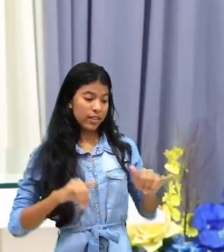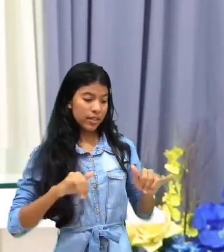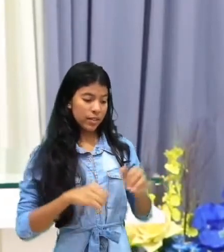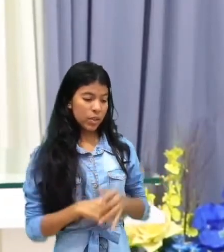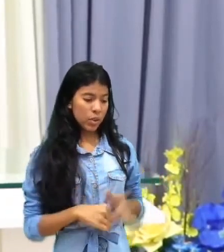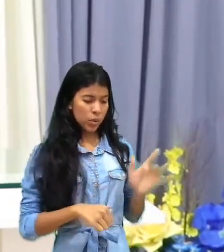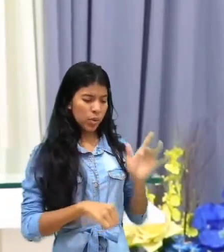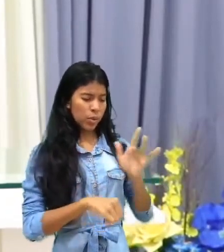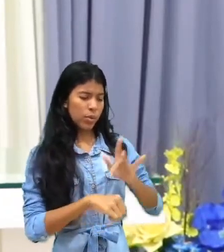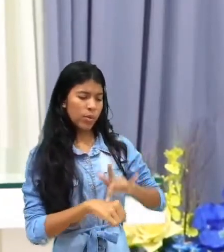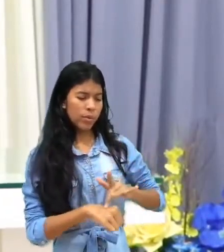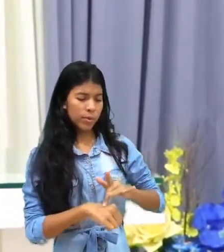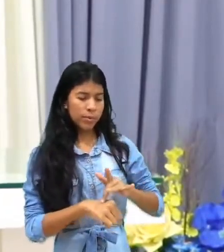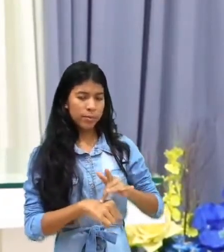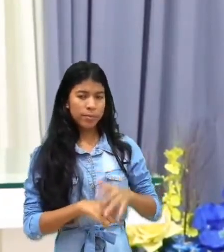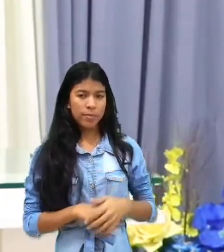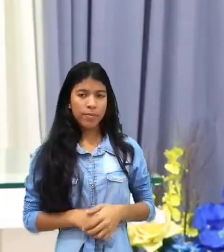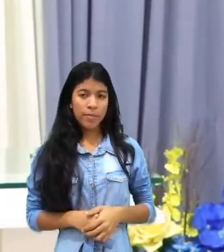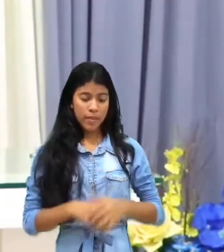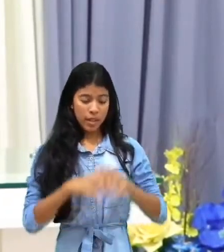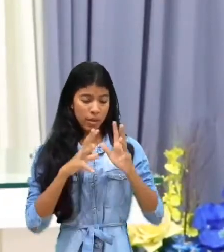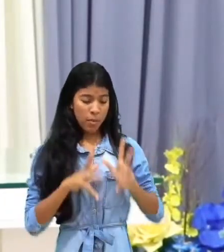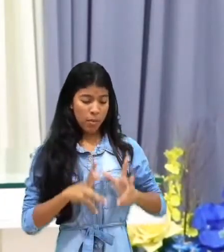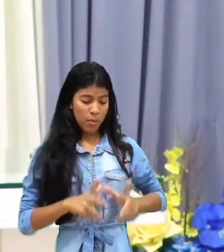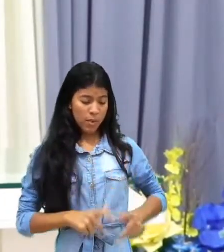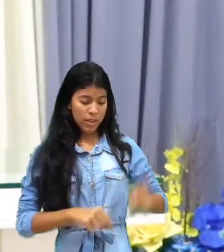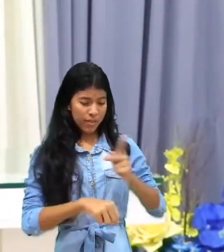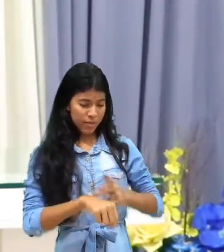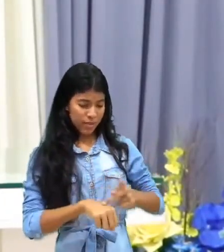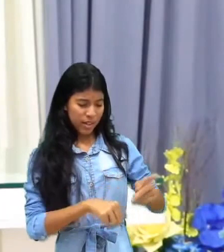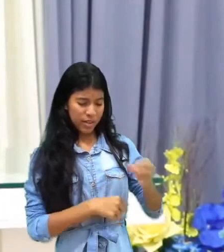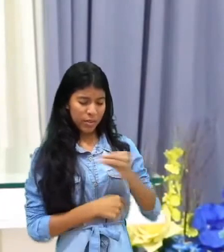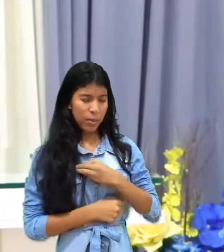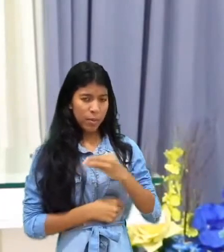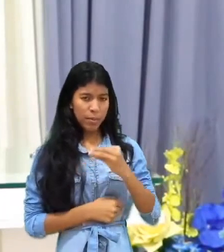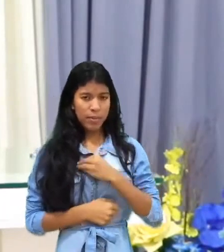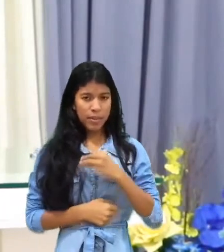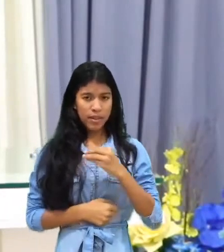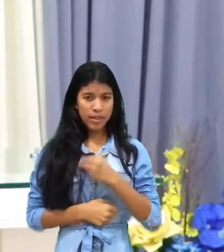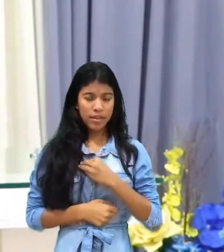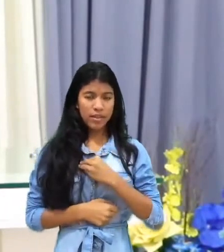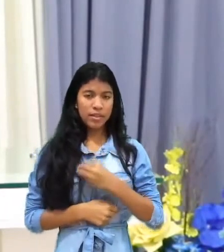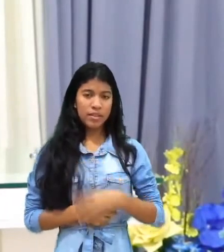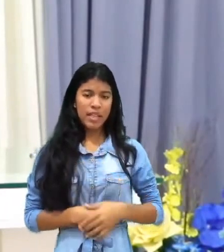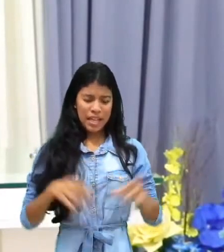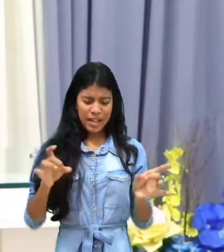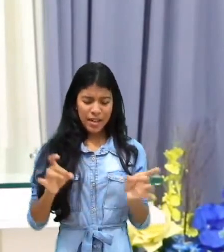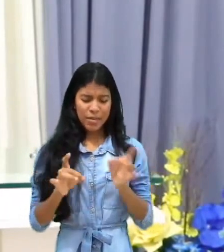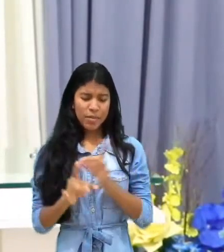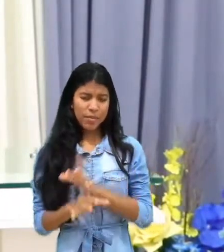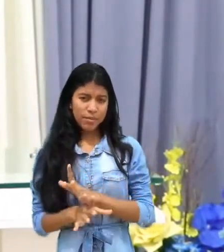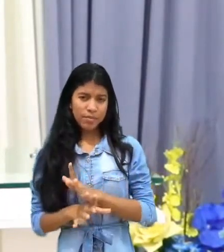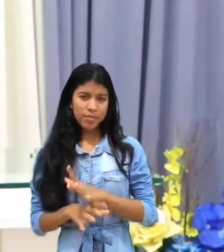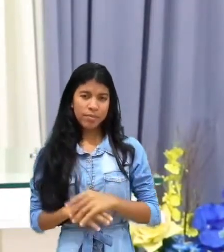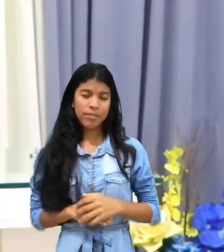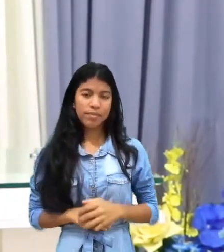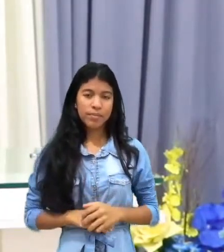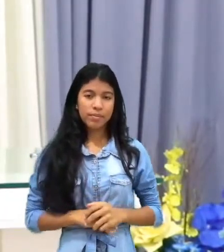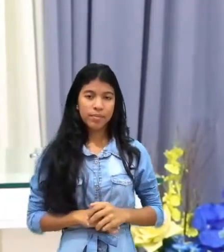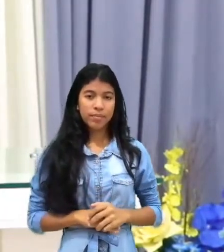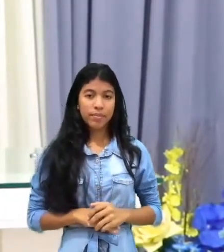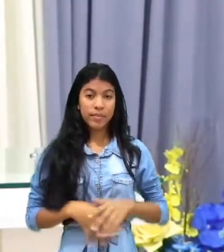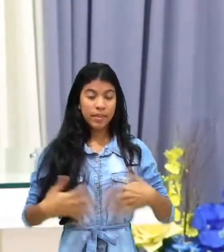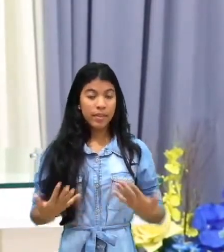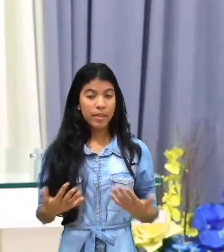teus lábios. Purificado foram os teus pecados e retirado a tua iniquidade. Olha, irmãos. E